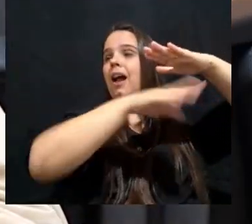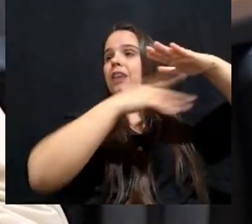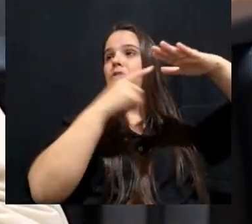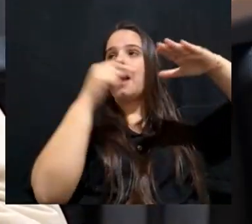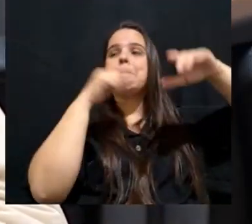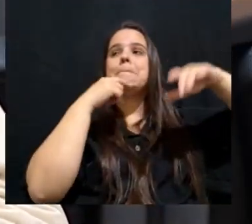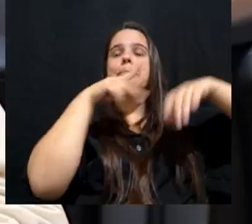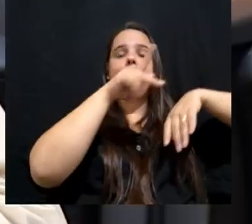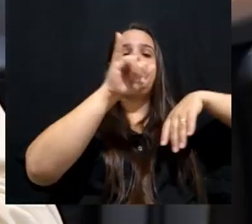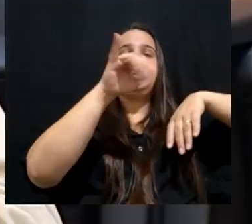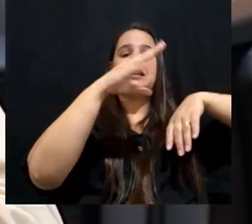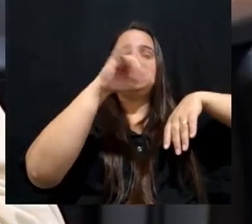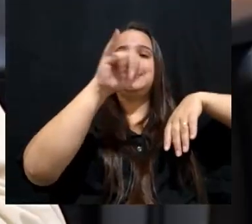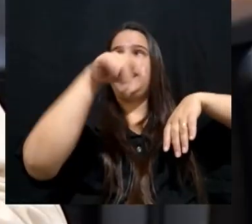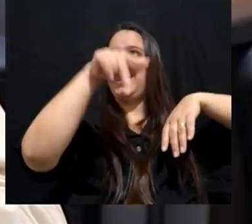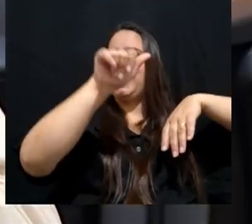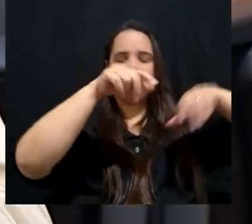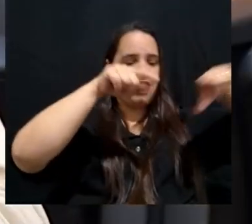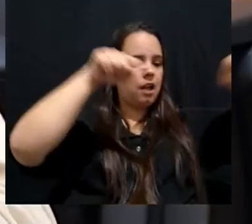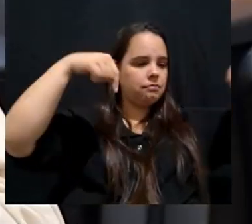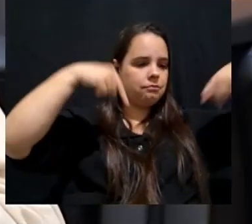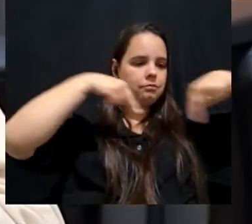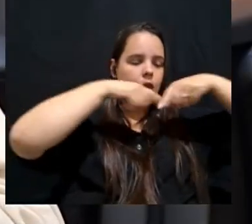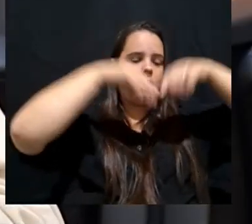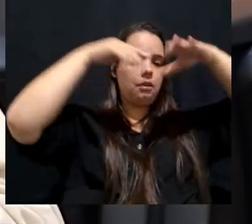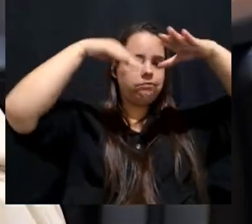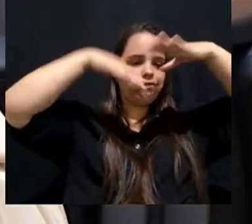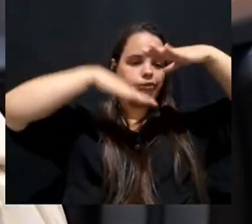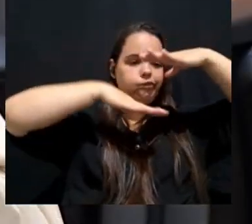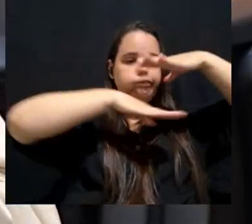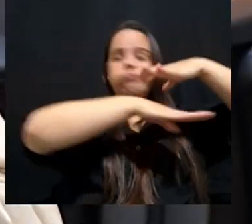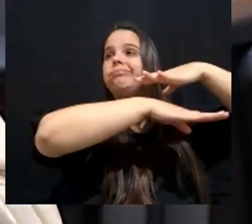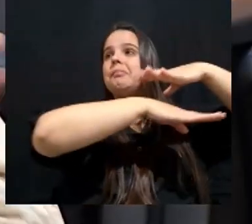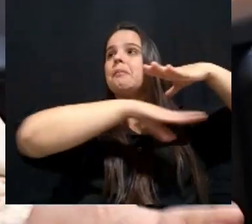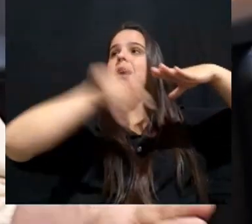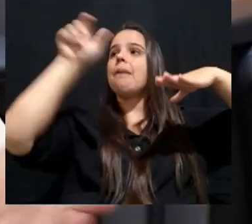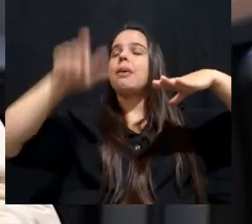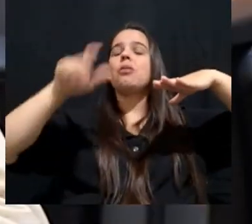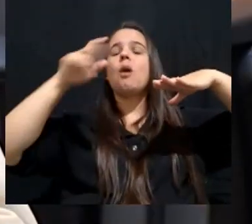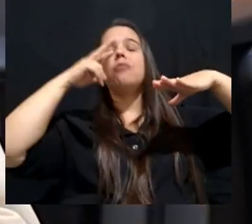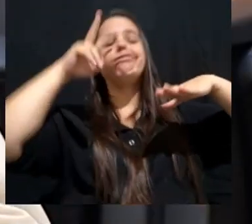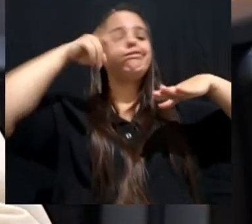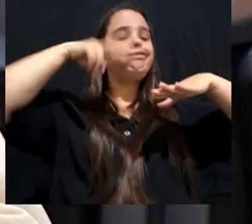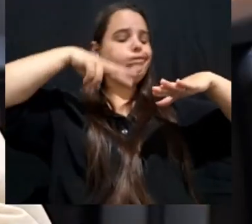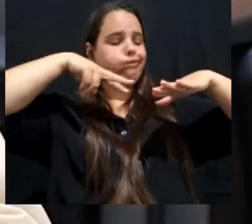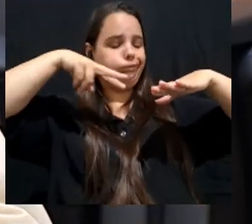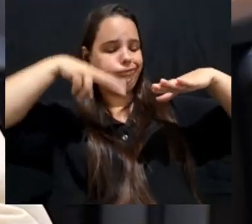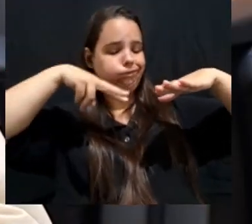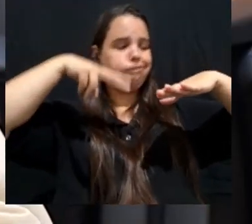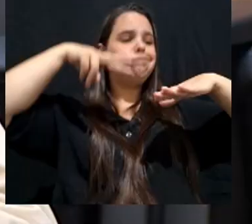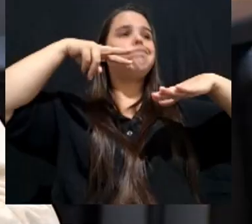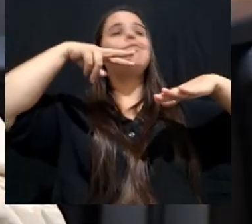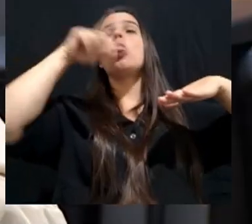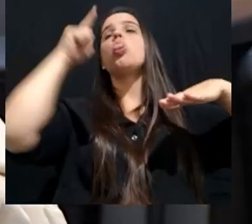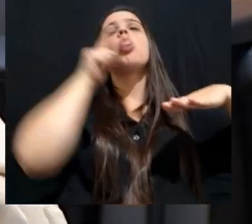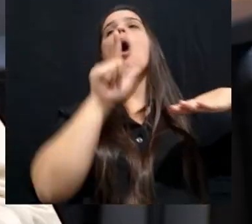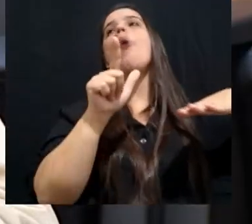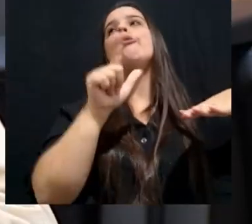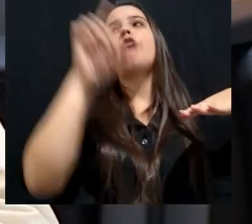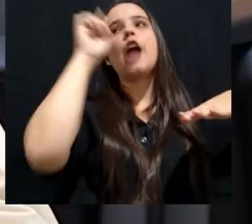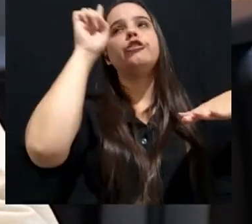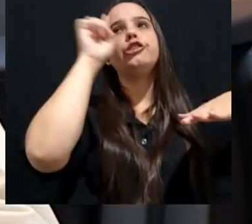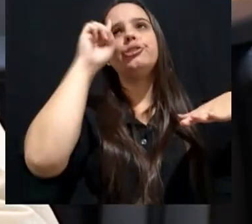vão ser tamponados, né? Fechados. Então a população acaba, dia após dia, não vendo como que está. Então é